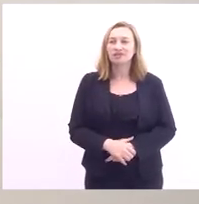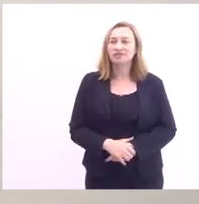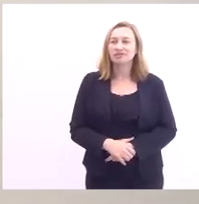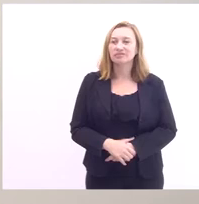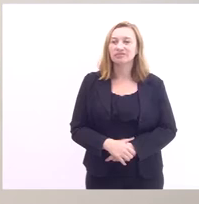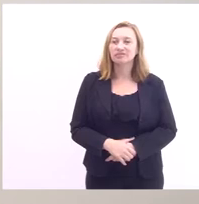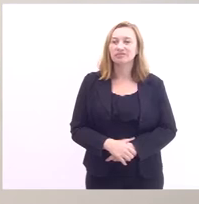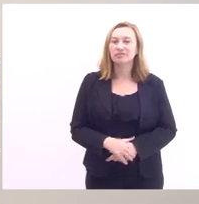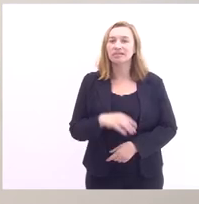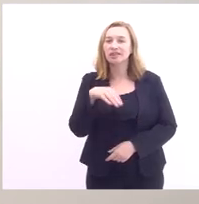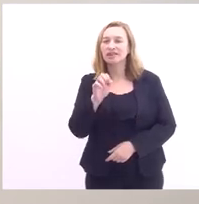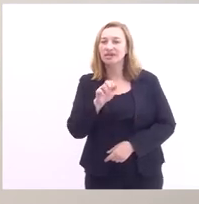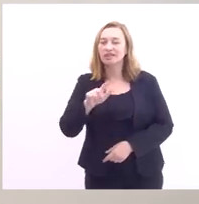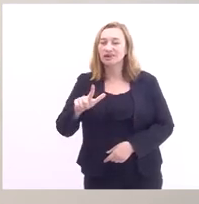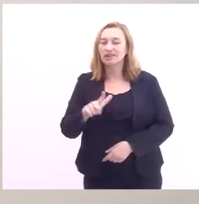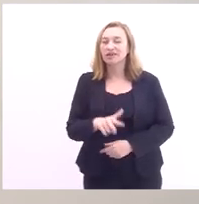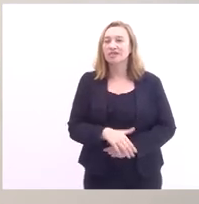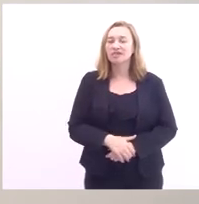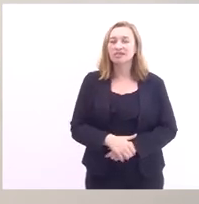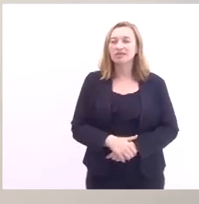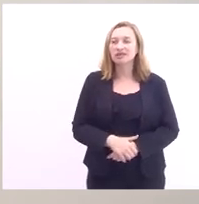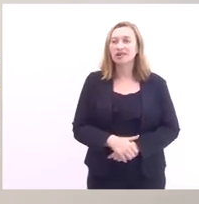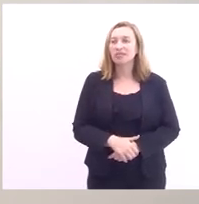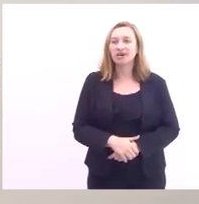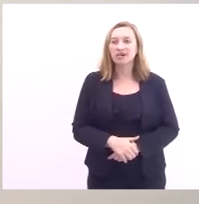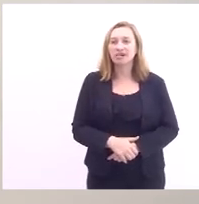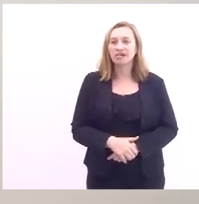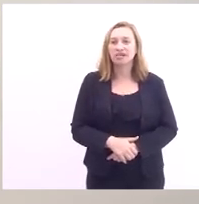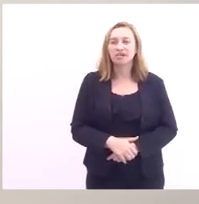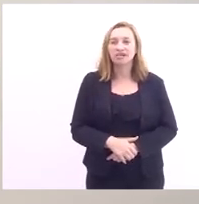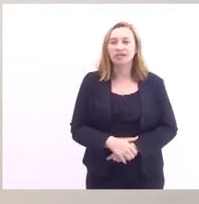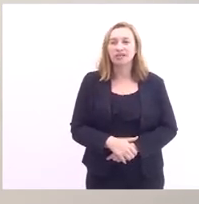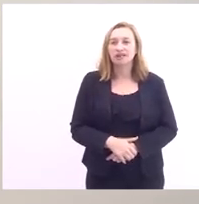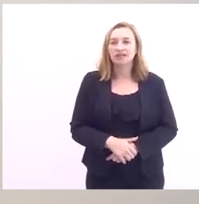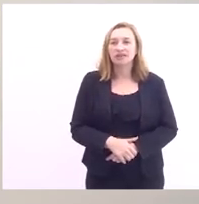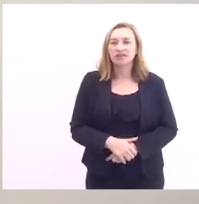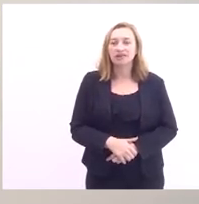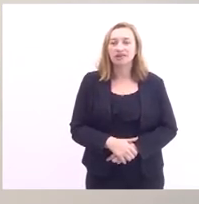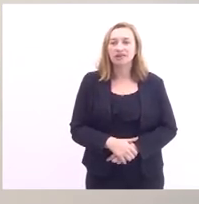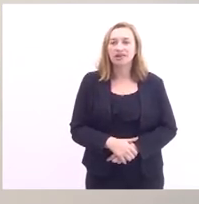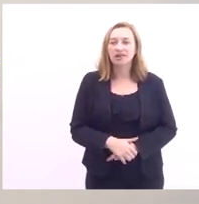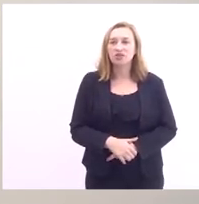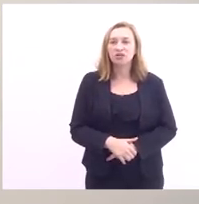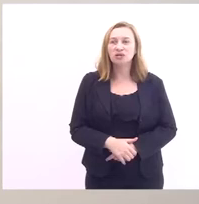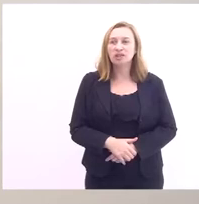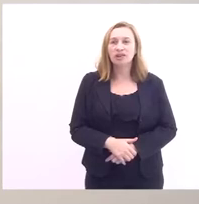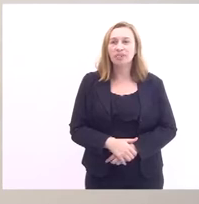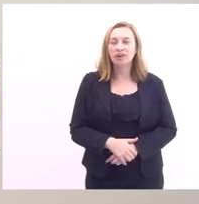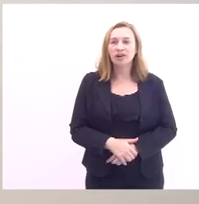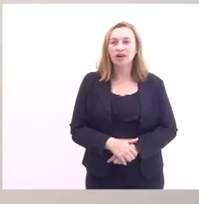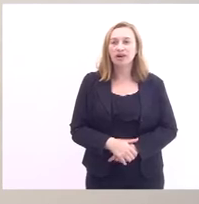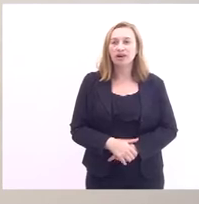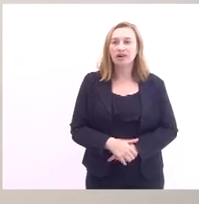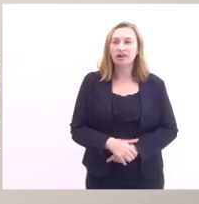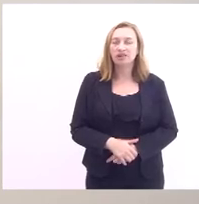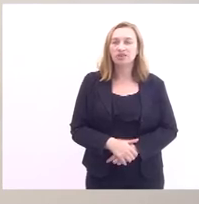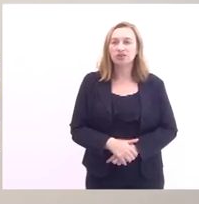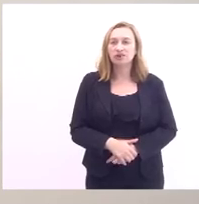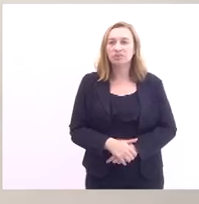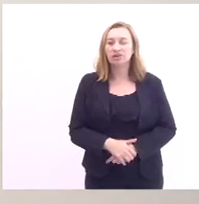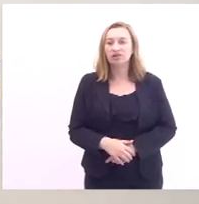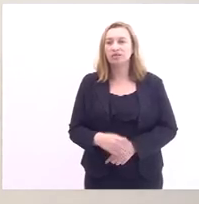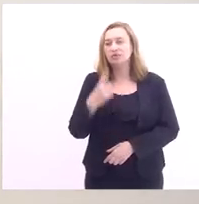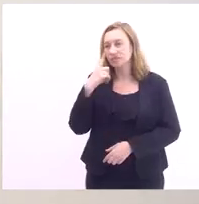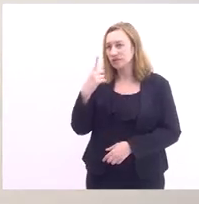E aí, quando eu vi ali a informação do Márcio, eu pude